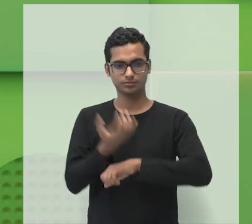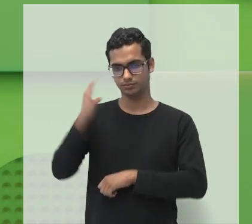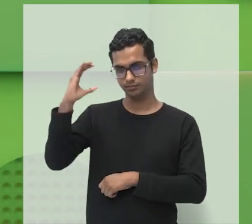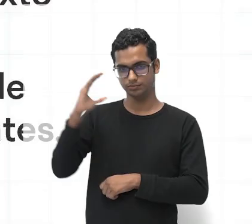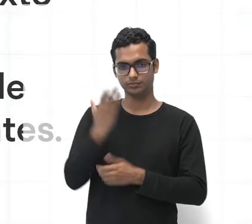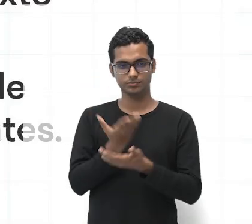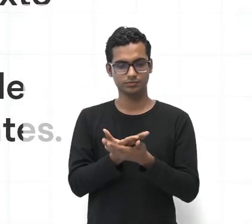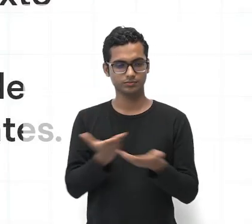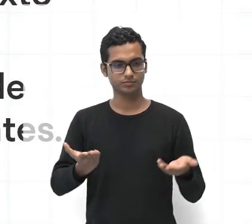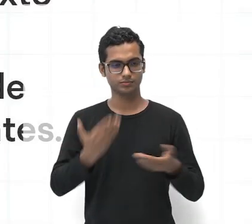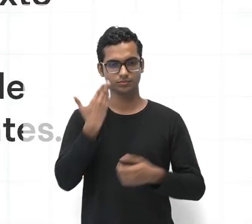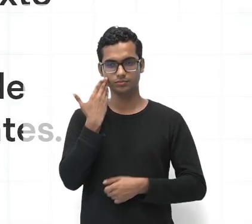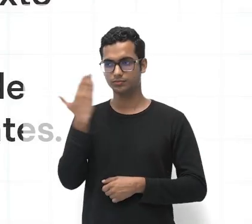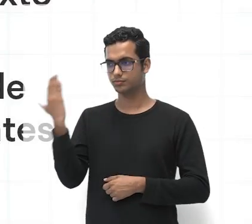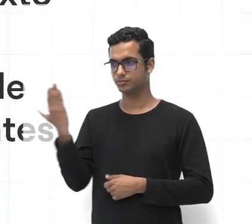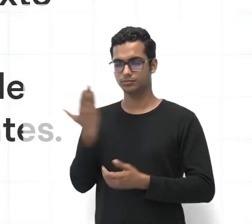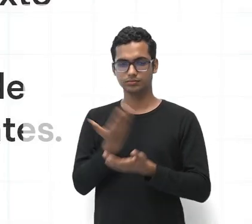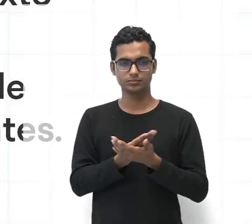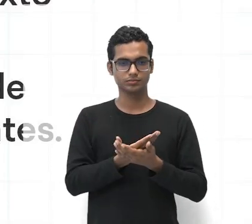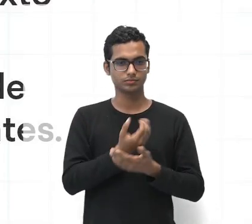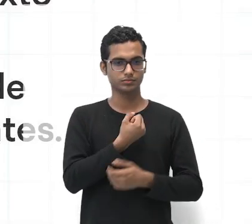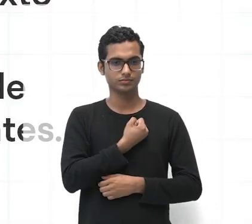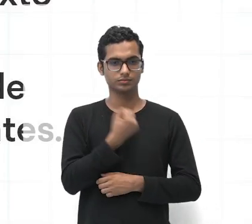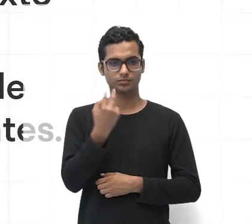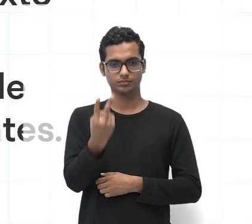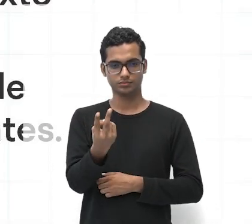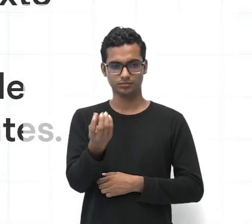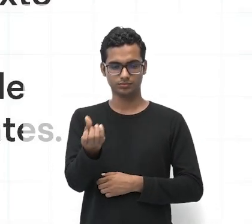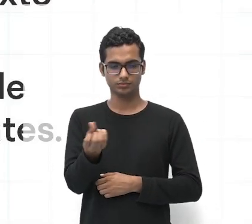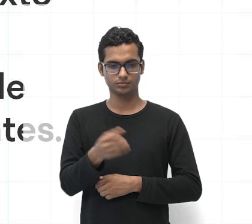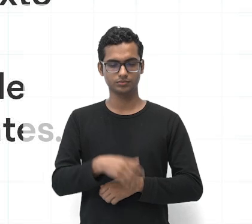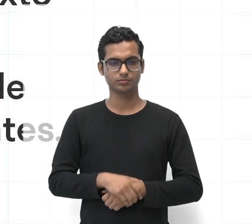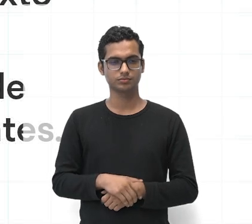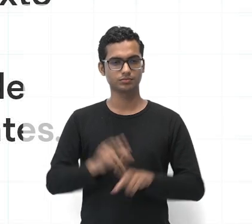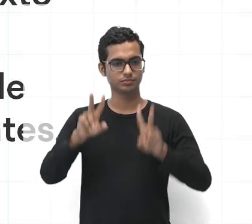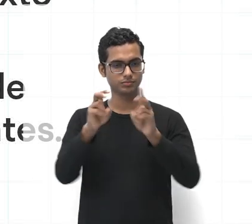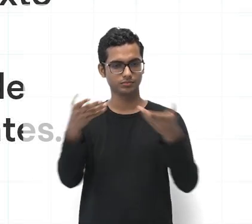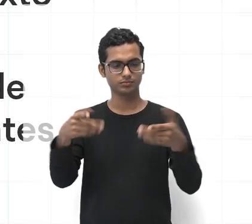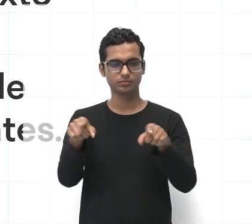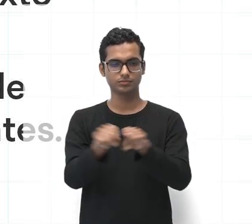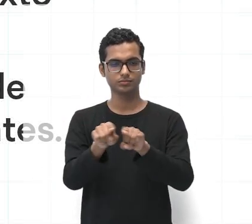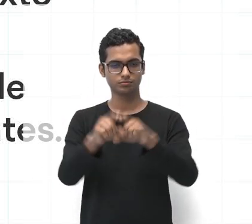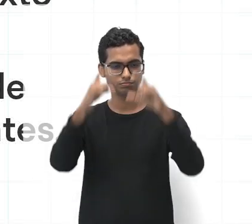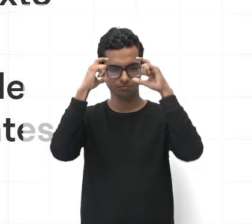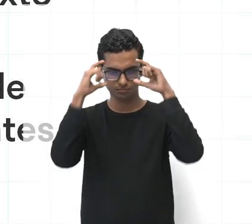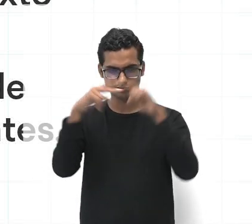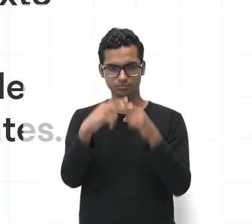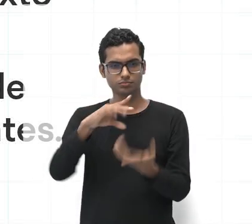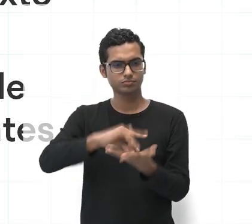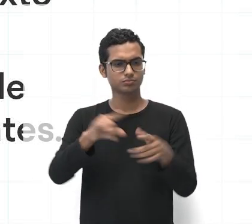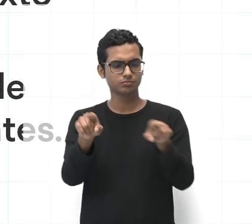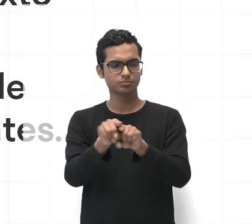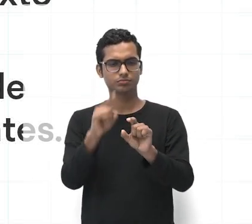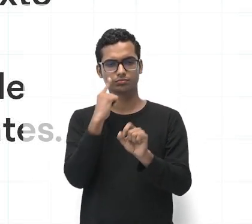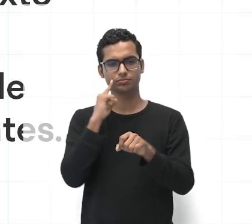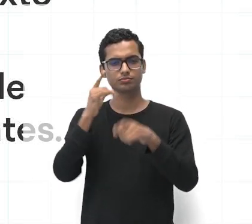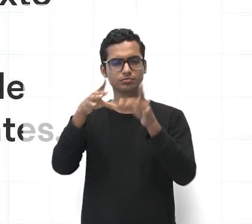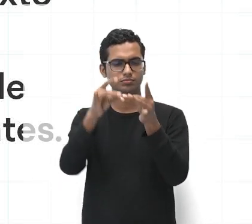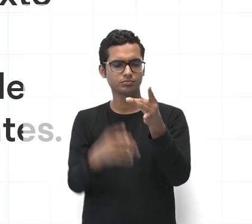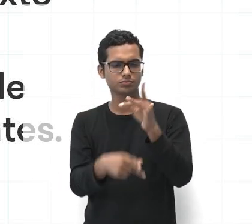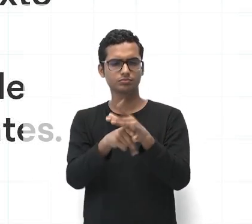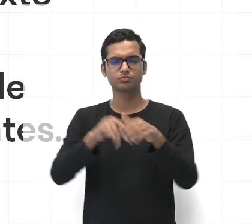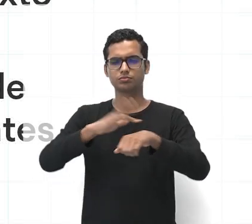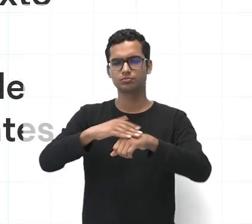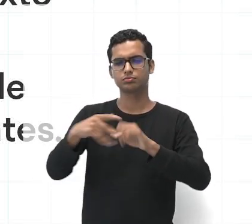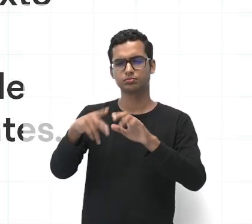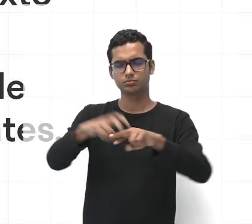aula de hoje. Nossa aula de número 26, o objeto de conhecimento lentes corretivas, detalhamento